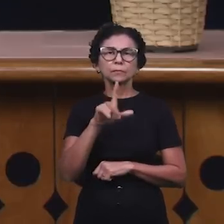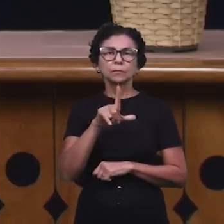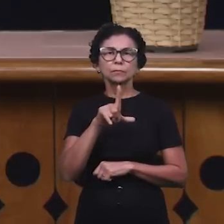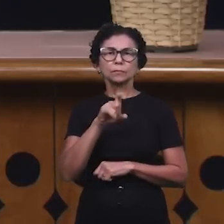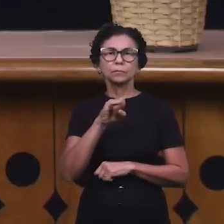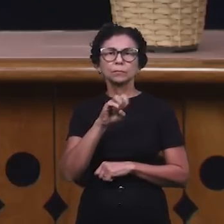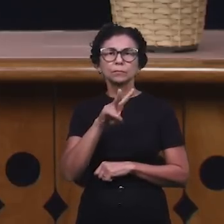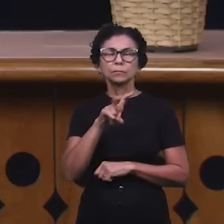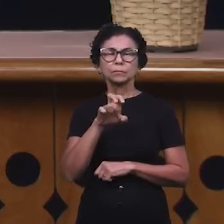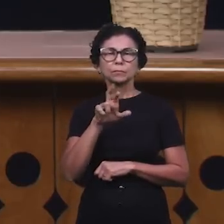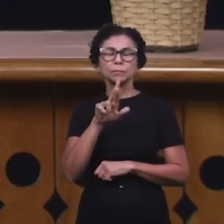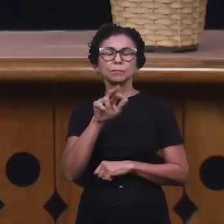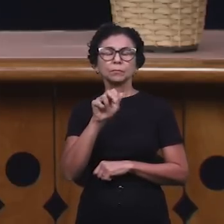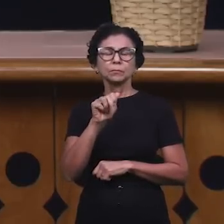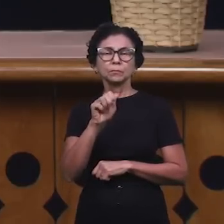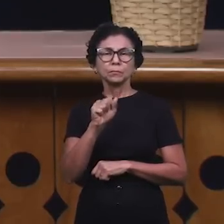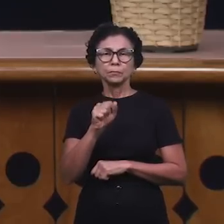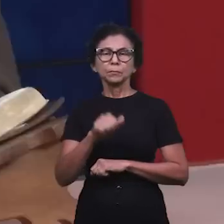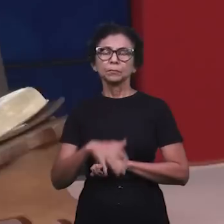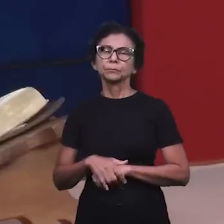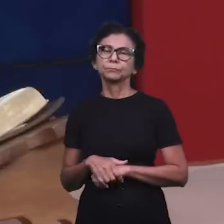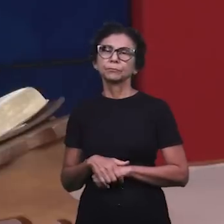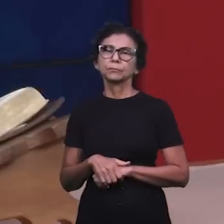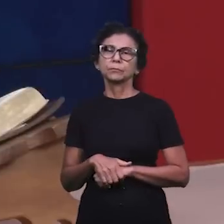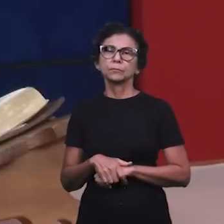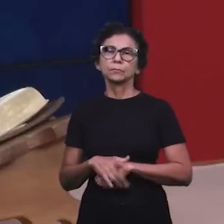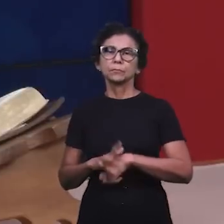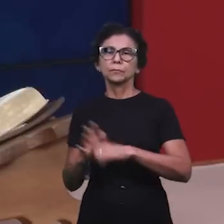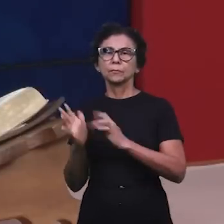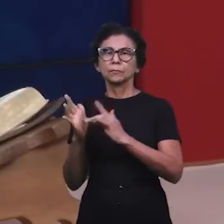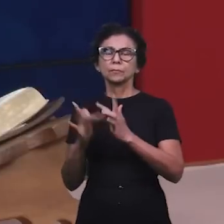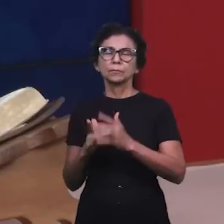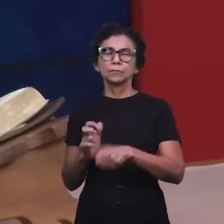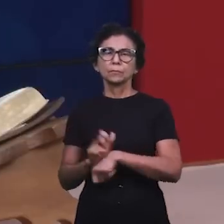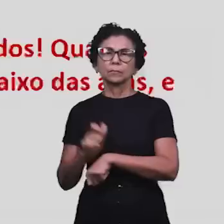disse, o texto está aqui na tela,